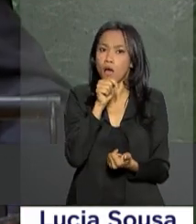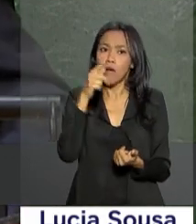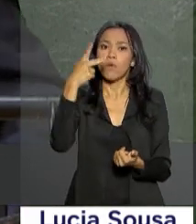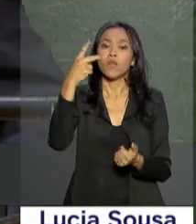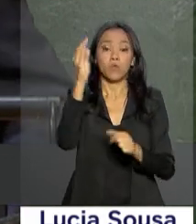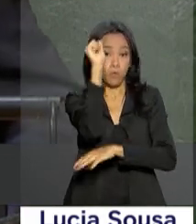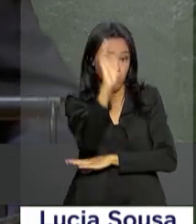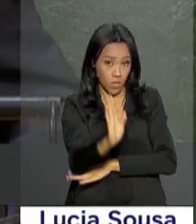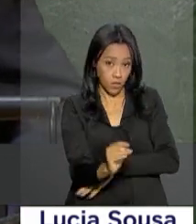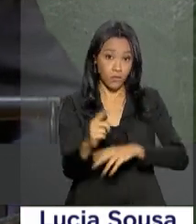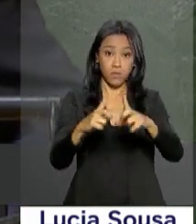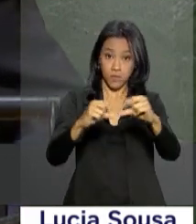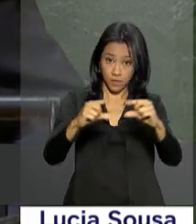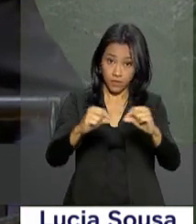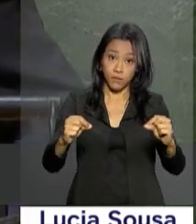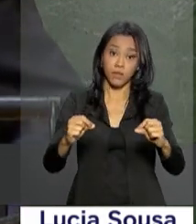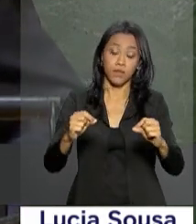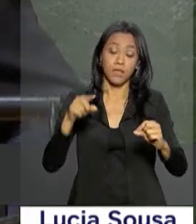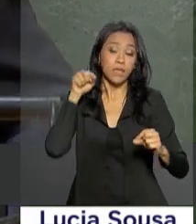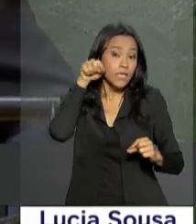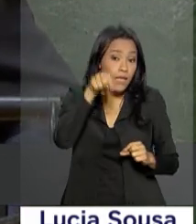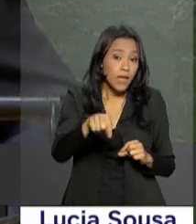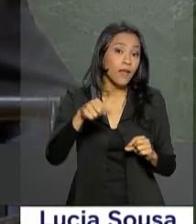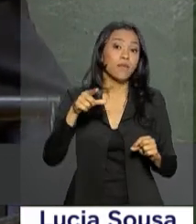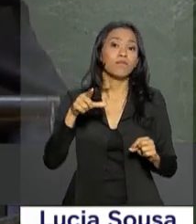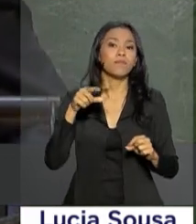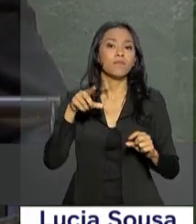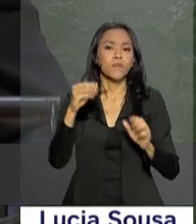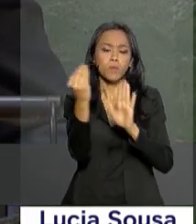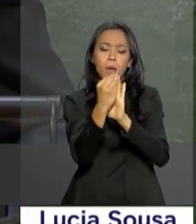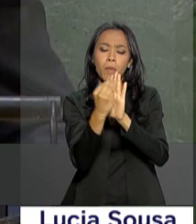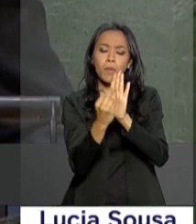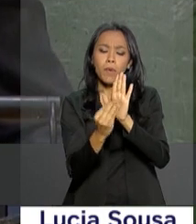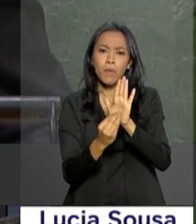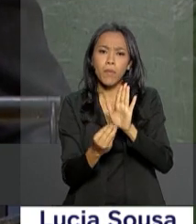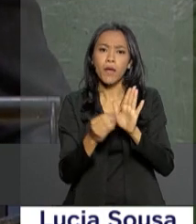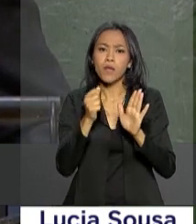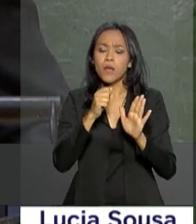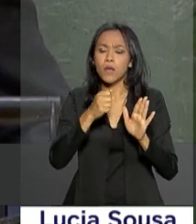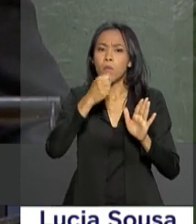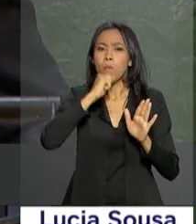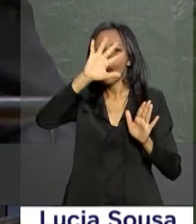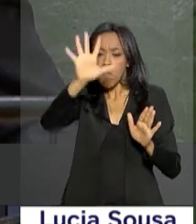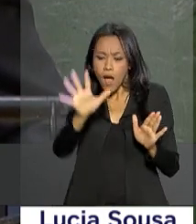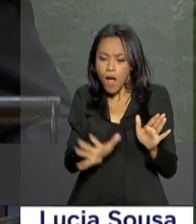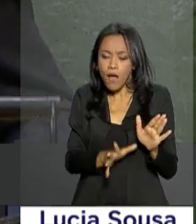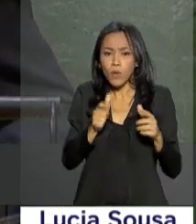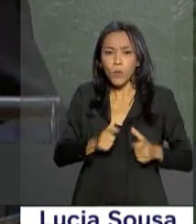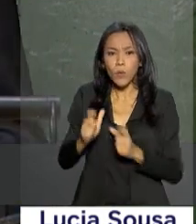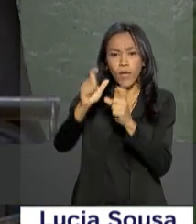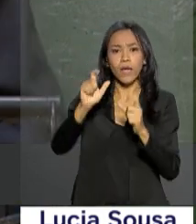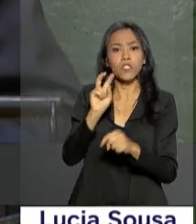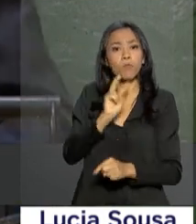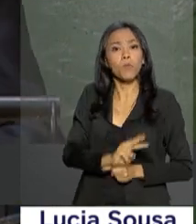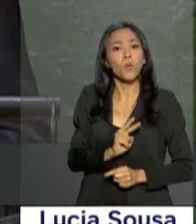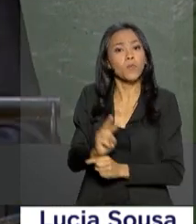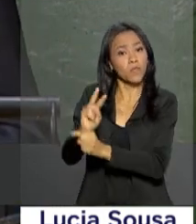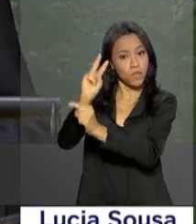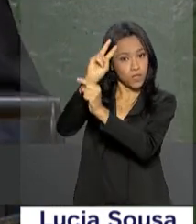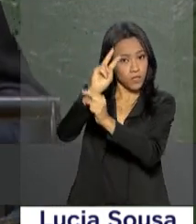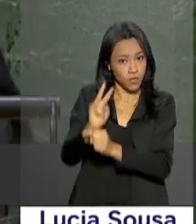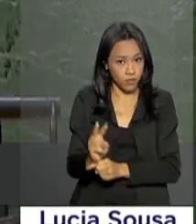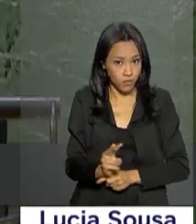brasília instituímos nos mares brasileiros áreas de preservação da dimensão dos